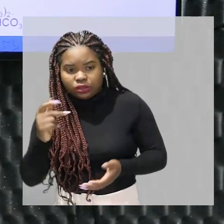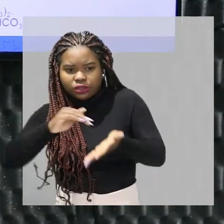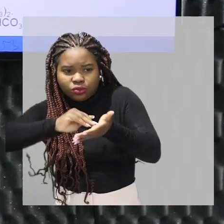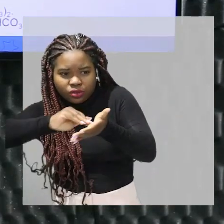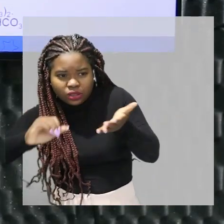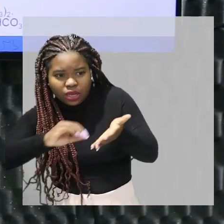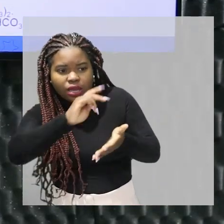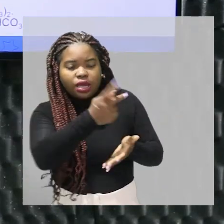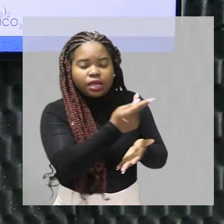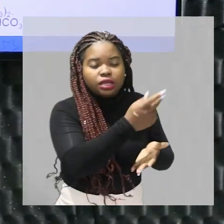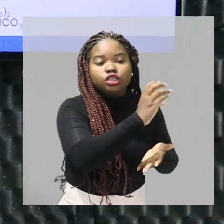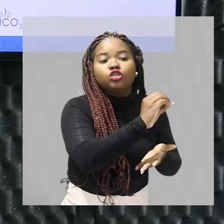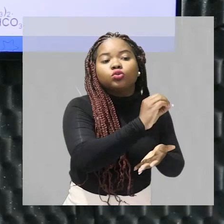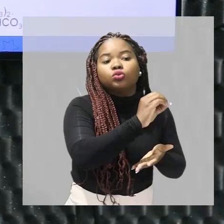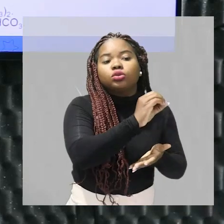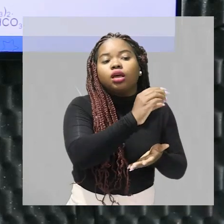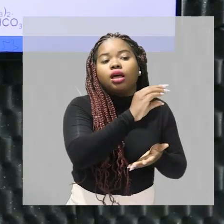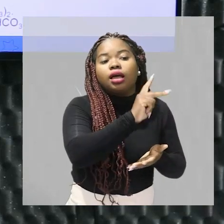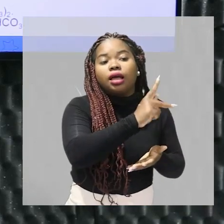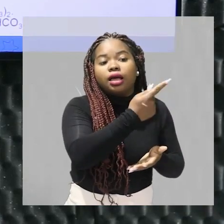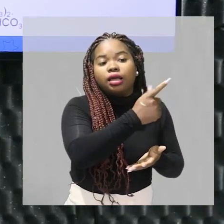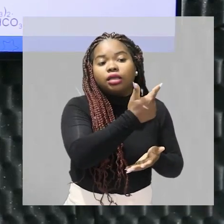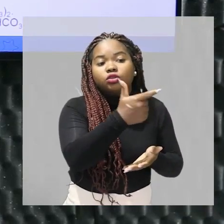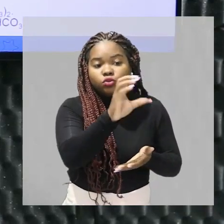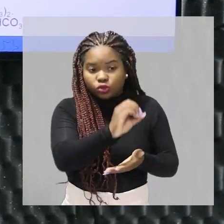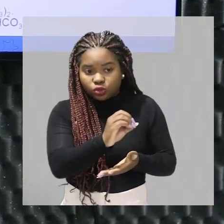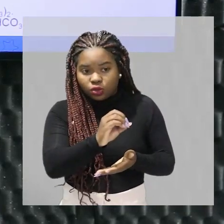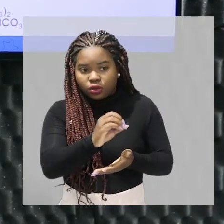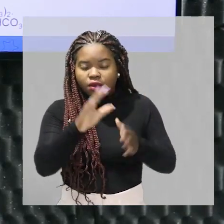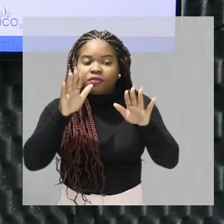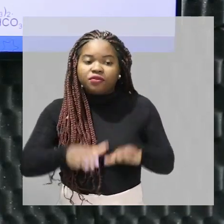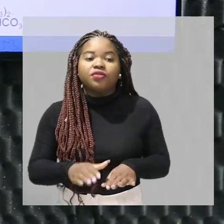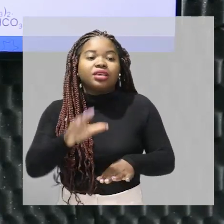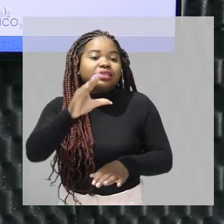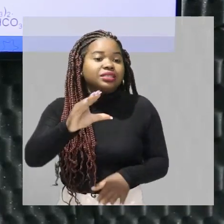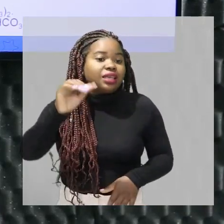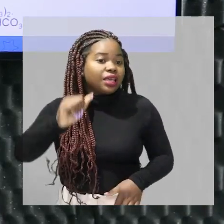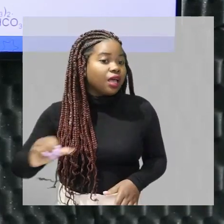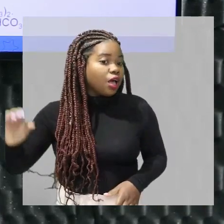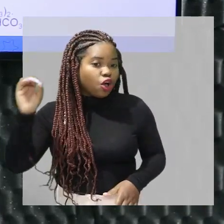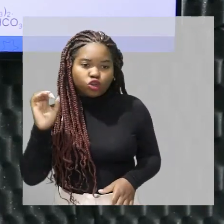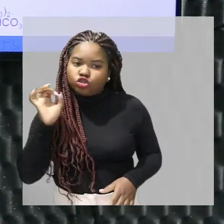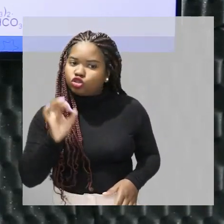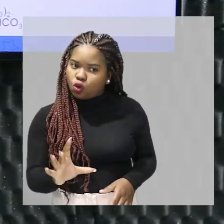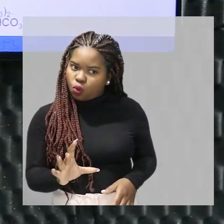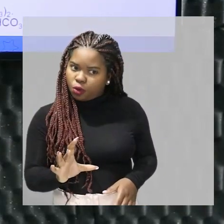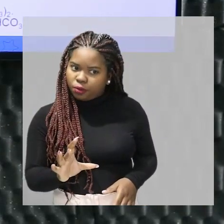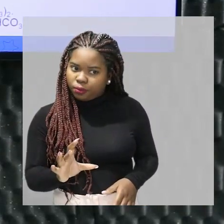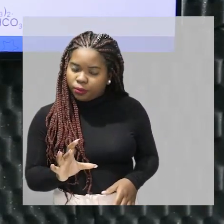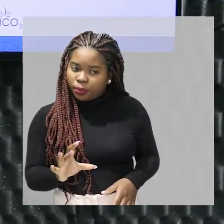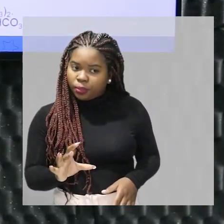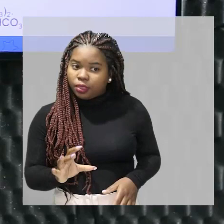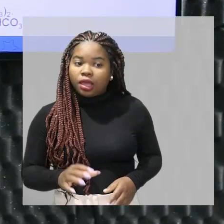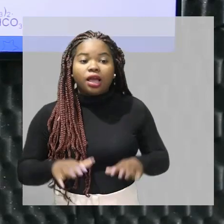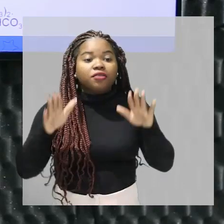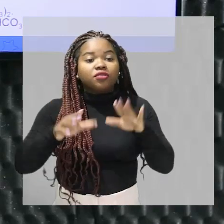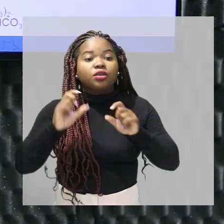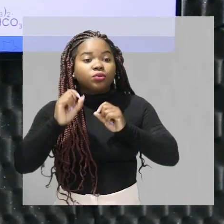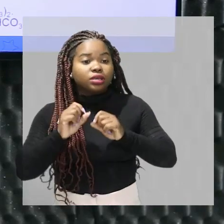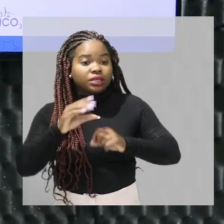vai sobrar o óxido de cálcio, CaO, ok? Então, um dos óxidos será